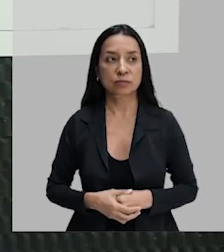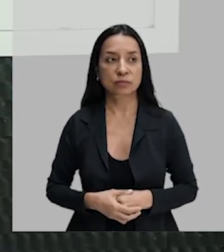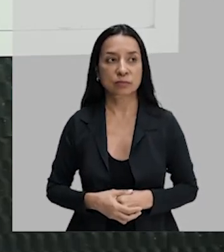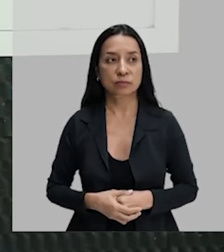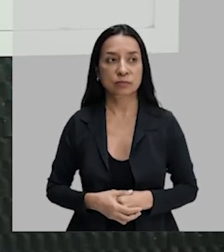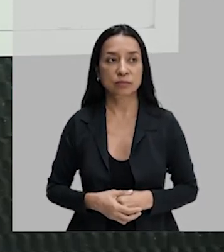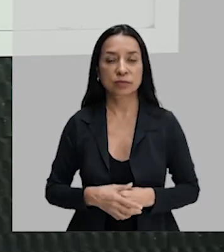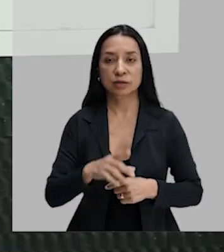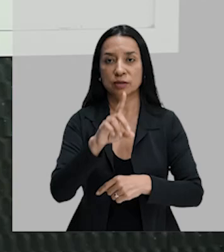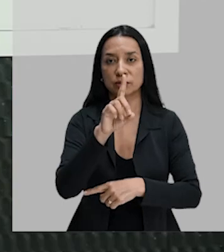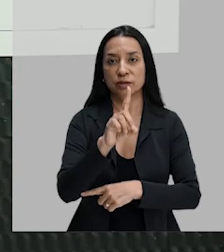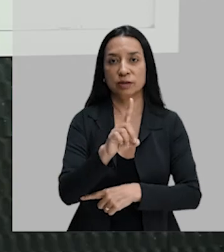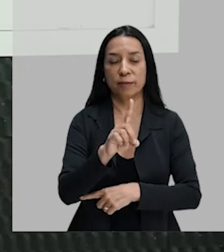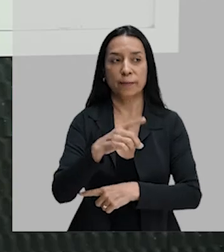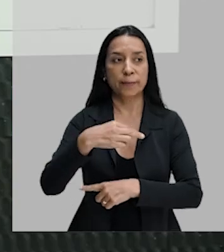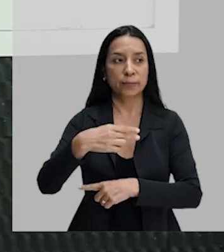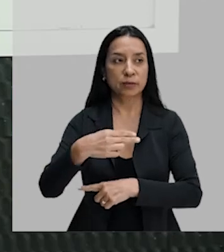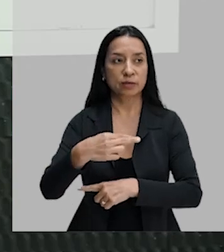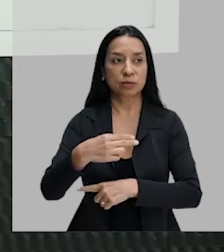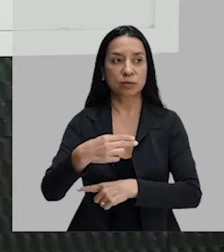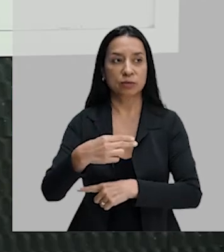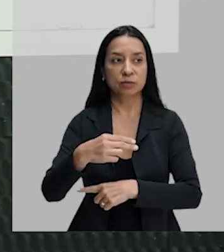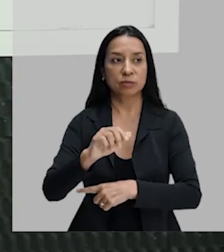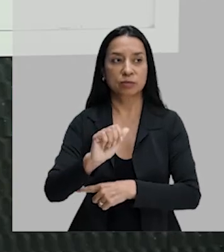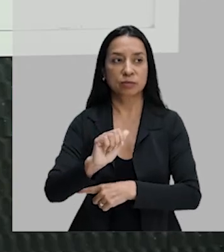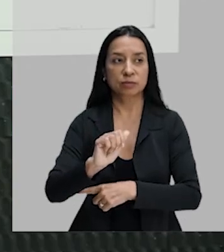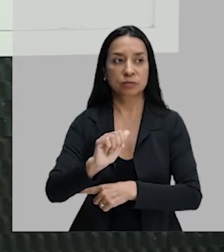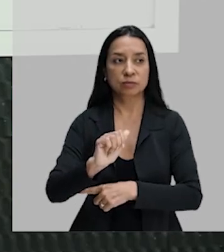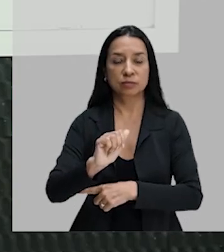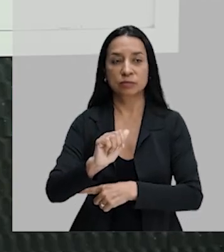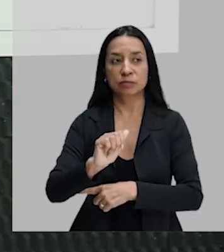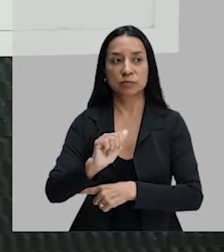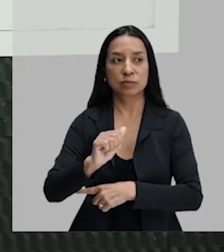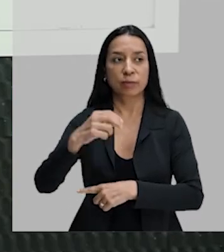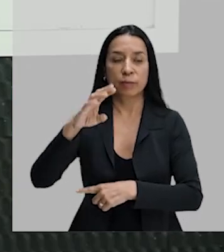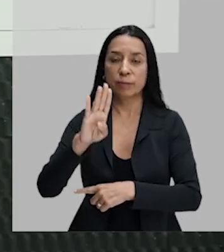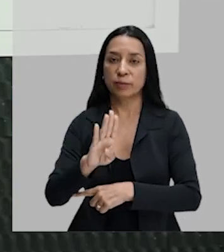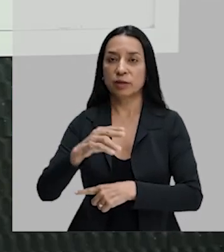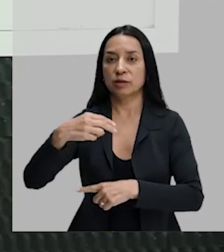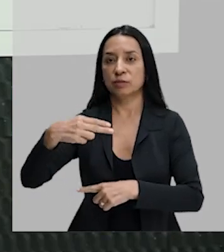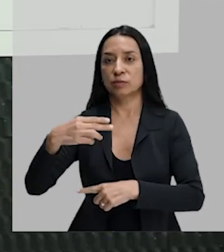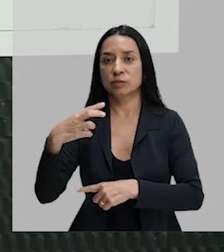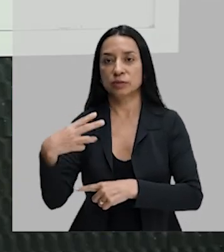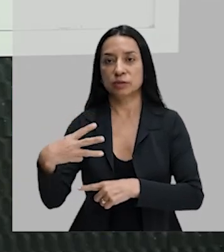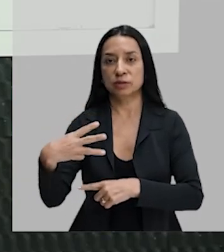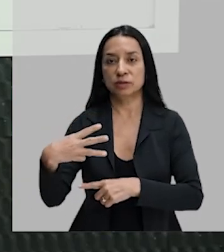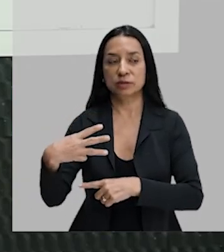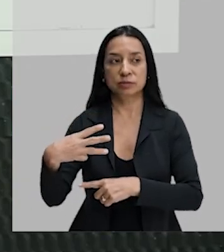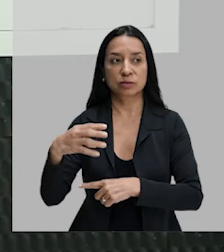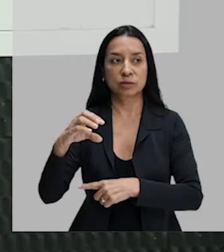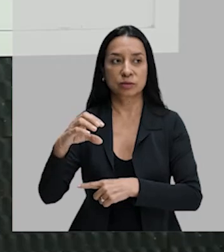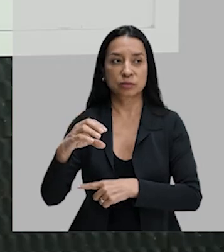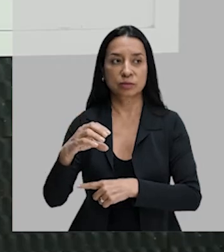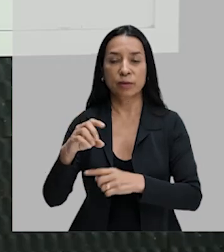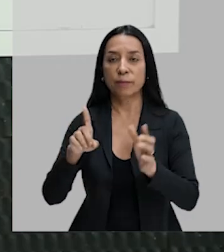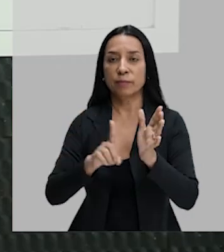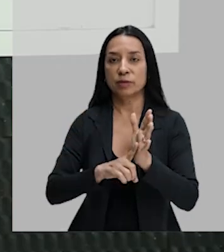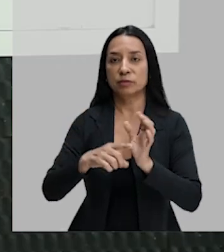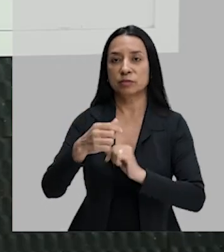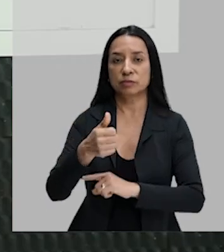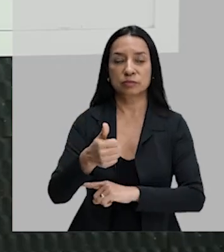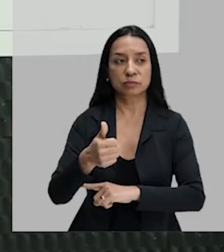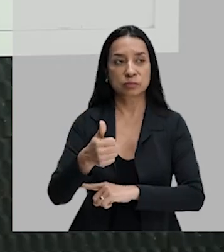terminante de b o elemento a13 qual fator menos um